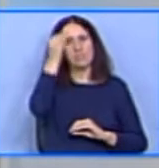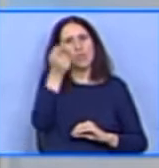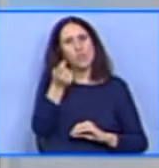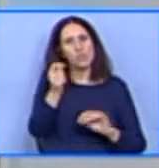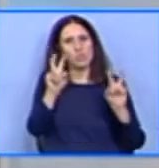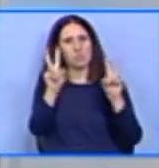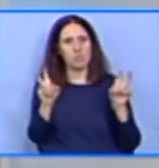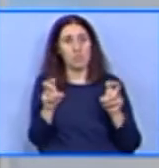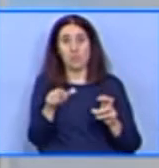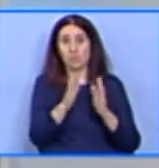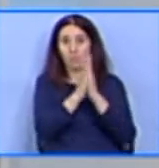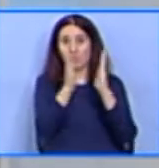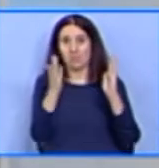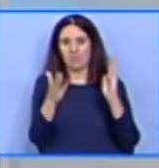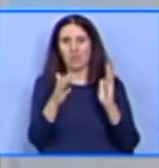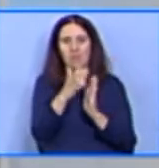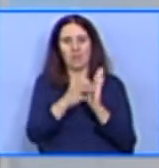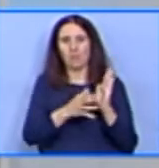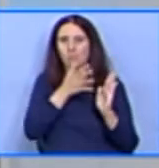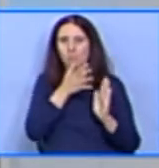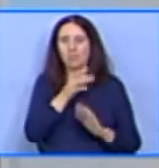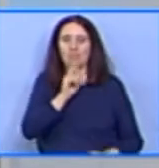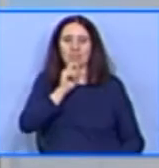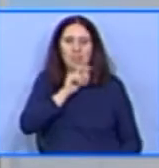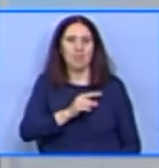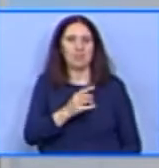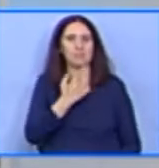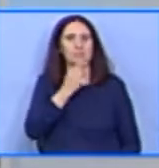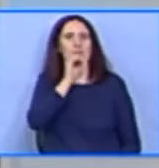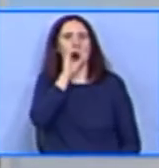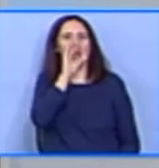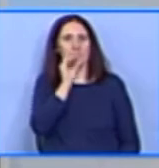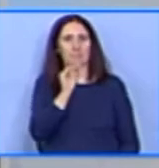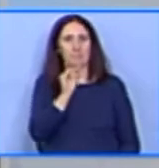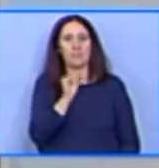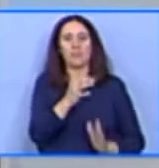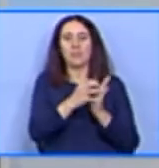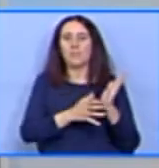acerca disso. Com esta coleção, Argumentos, é possível perceber quais são os primeiros